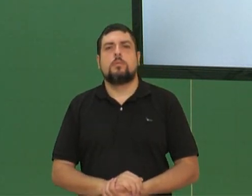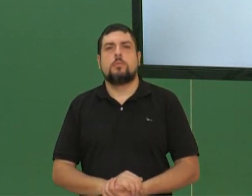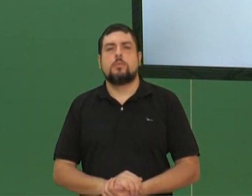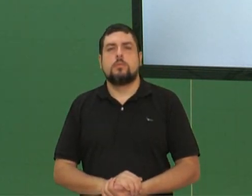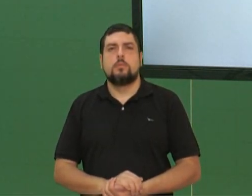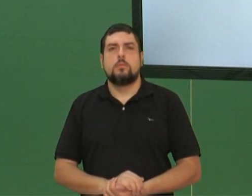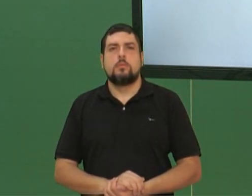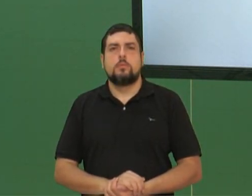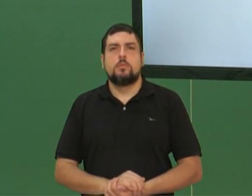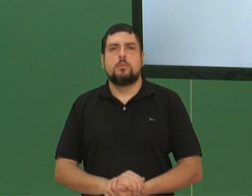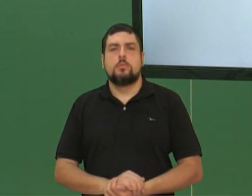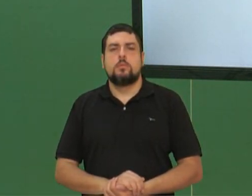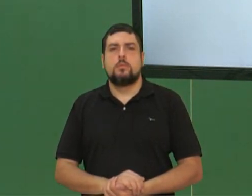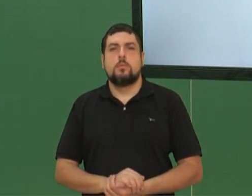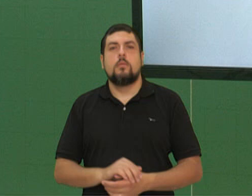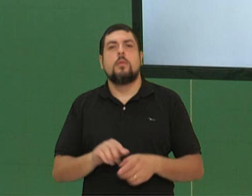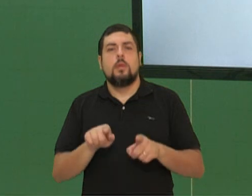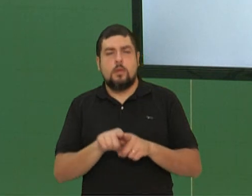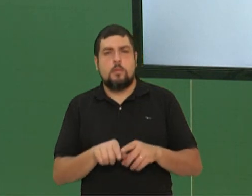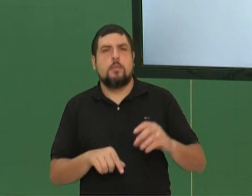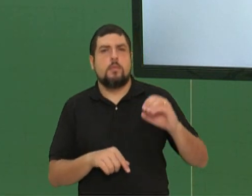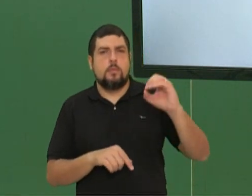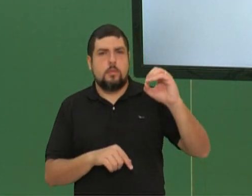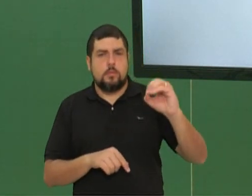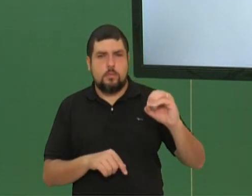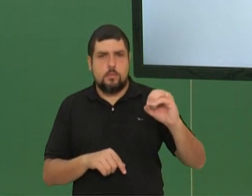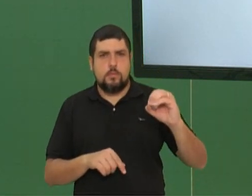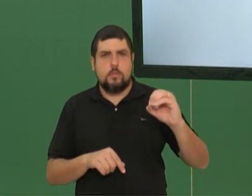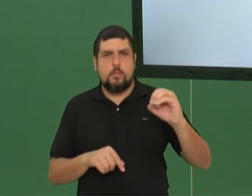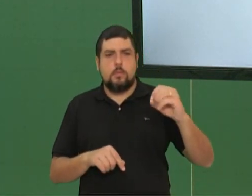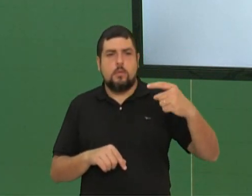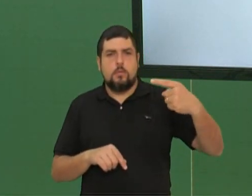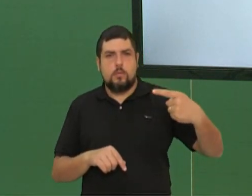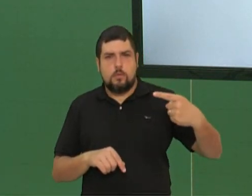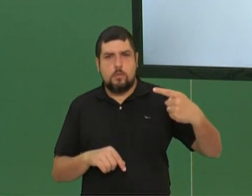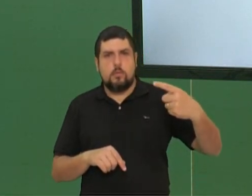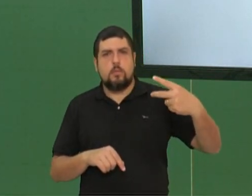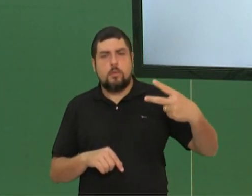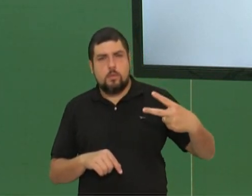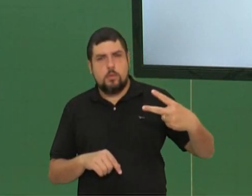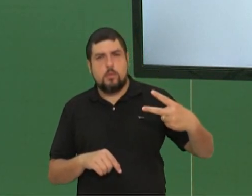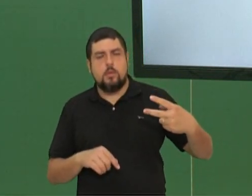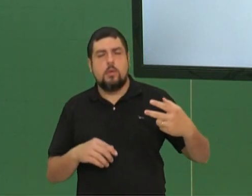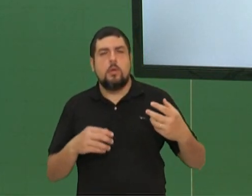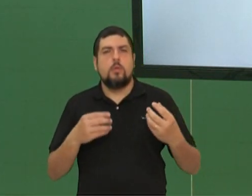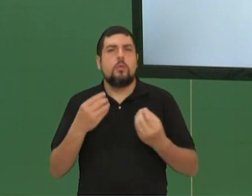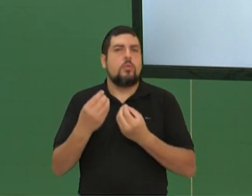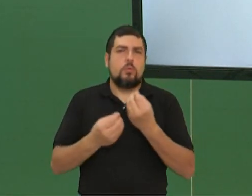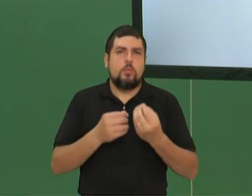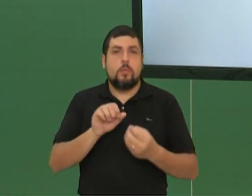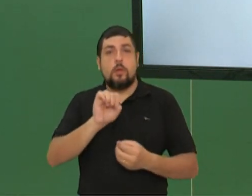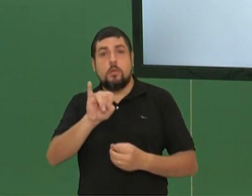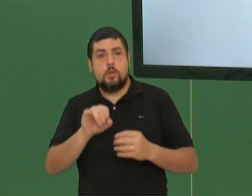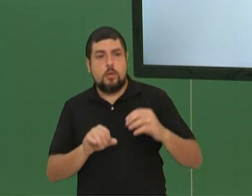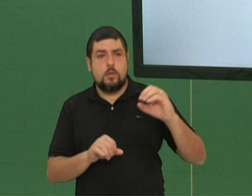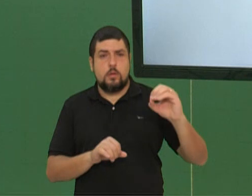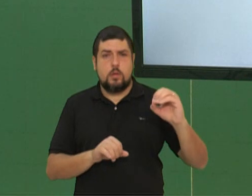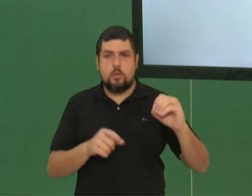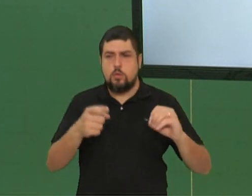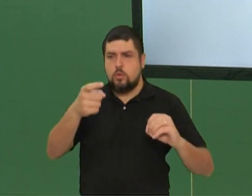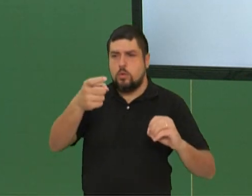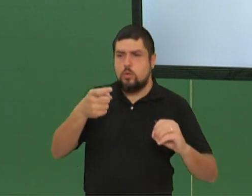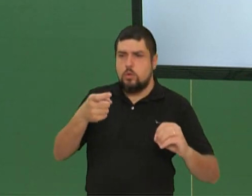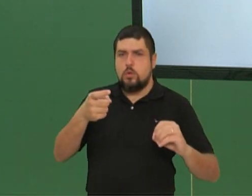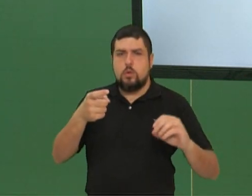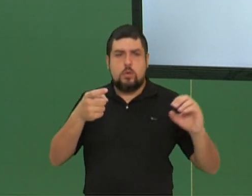Você deve ter feito também para 0, para 1, para 2. Como é que fica para 0? Para x igual a